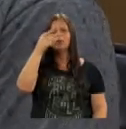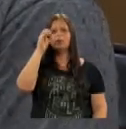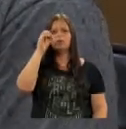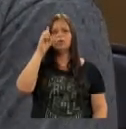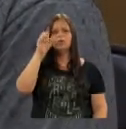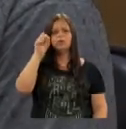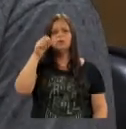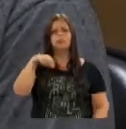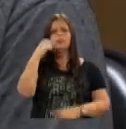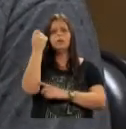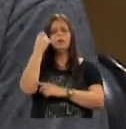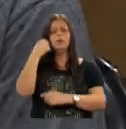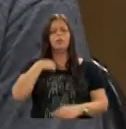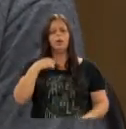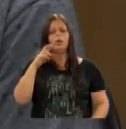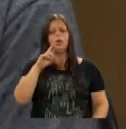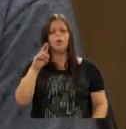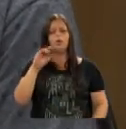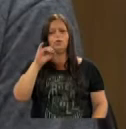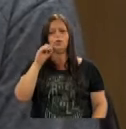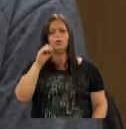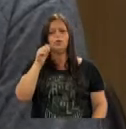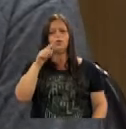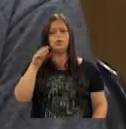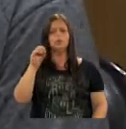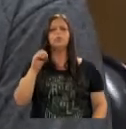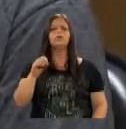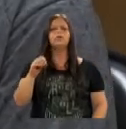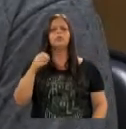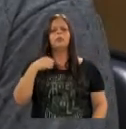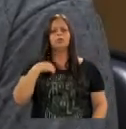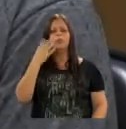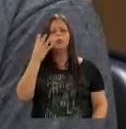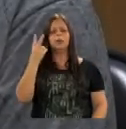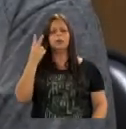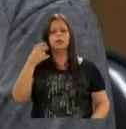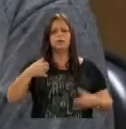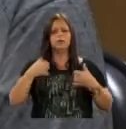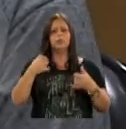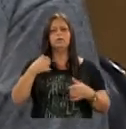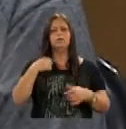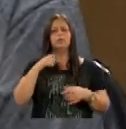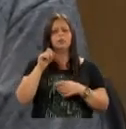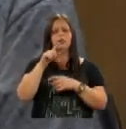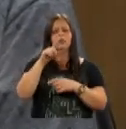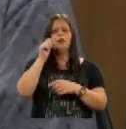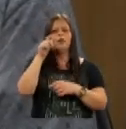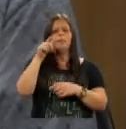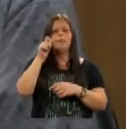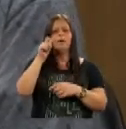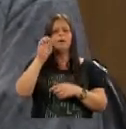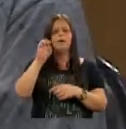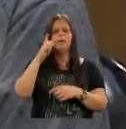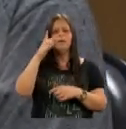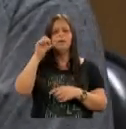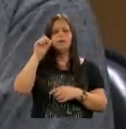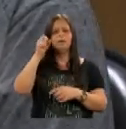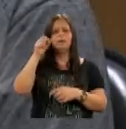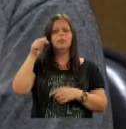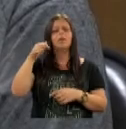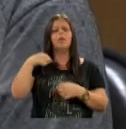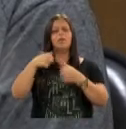ribeiro lopes tem 41 anos e têm na apae em 1987 fiquei 15